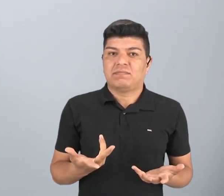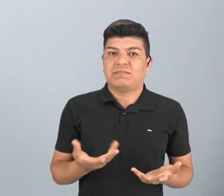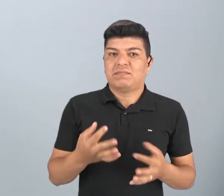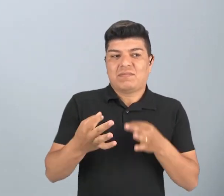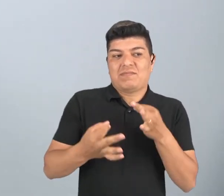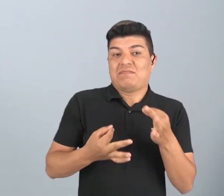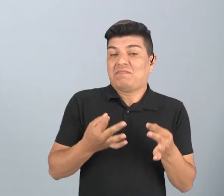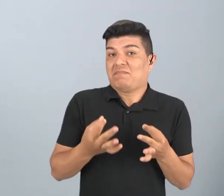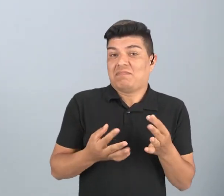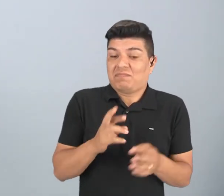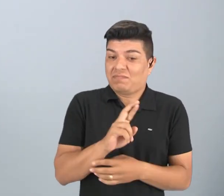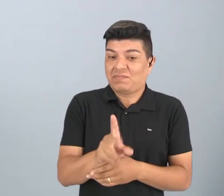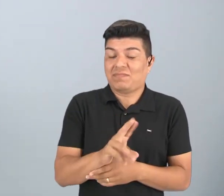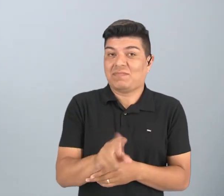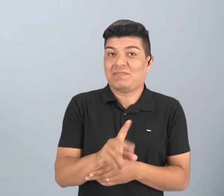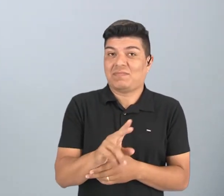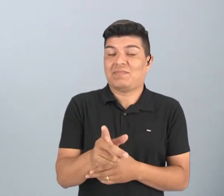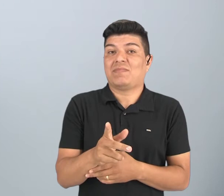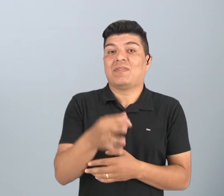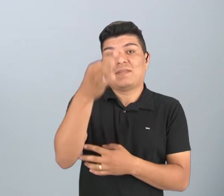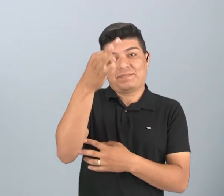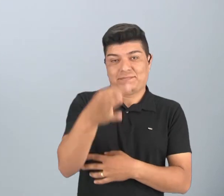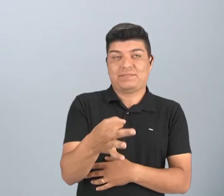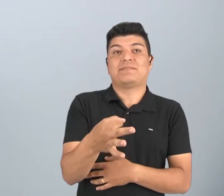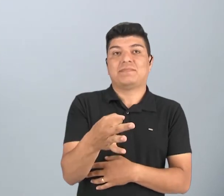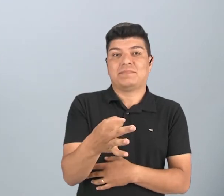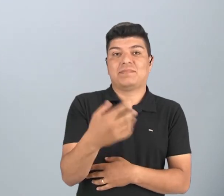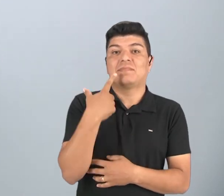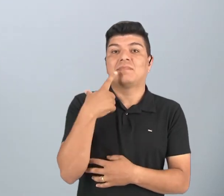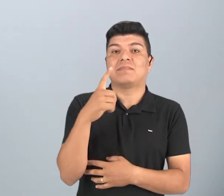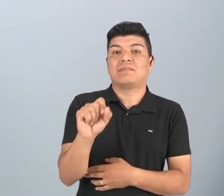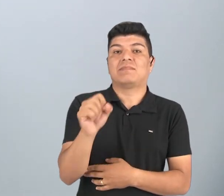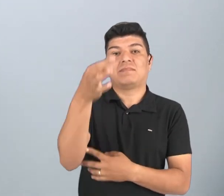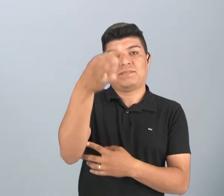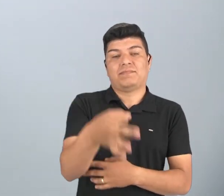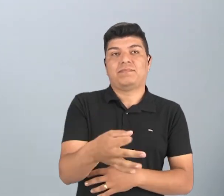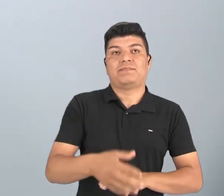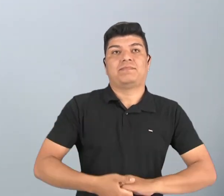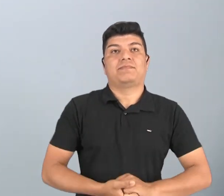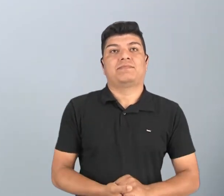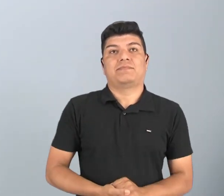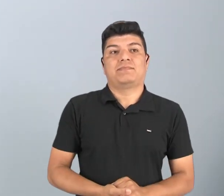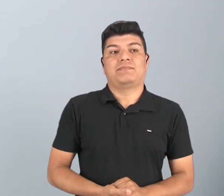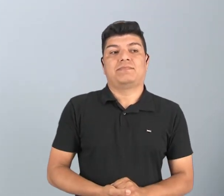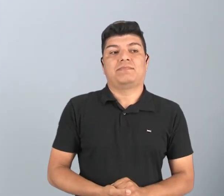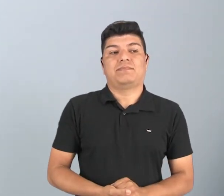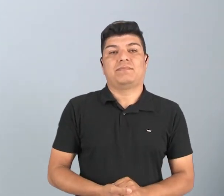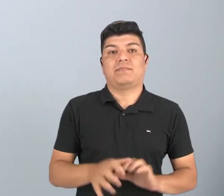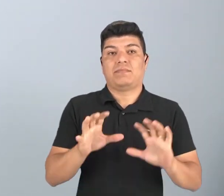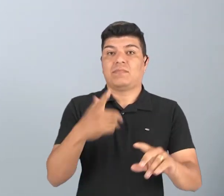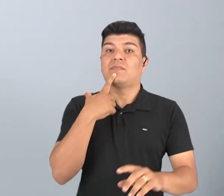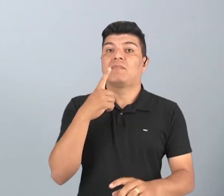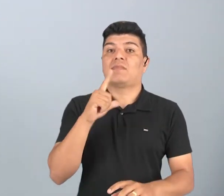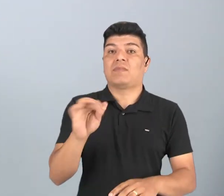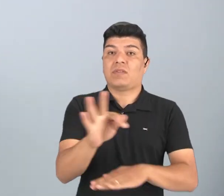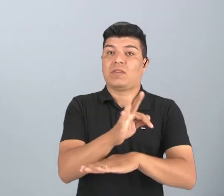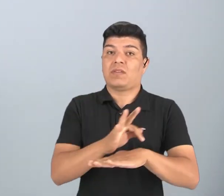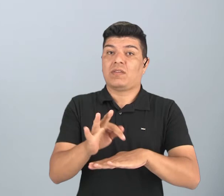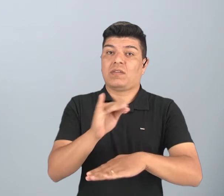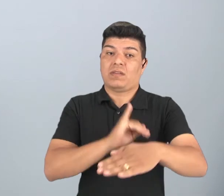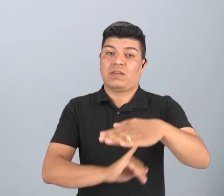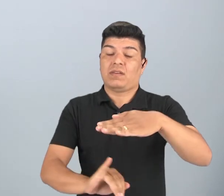falando corretamente, usando a linguagem correta. Mas quando eu me refiro à linguagem formal